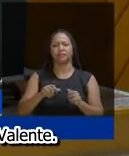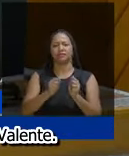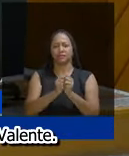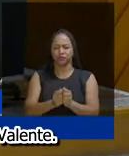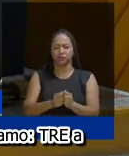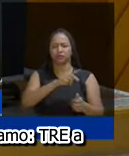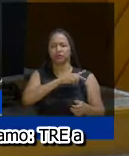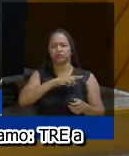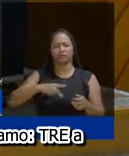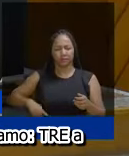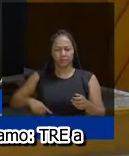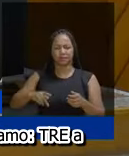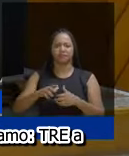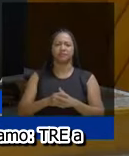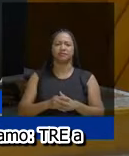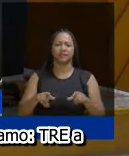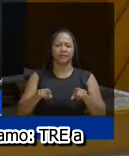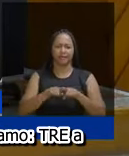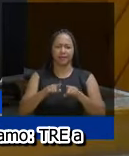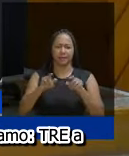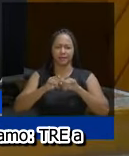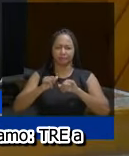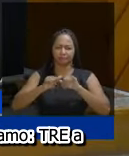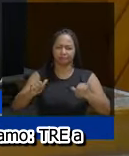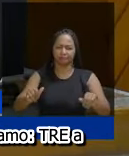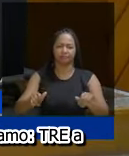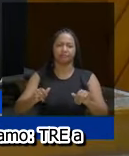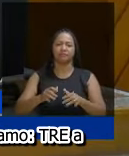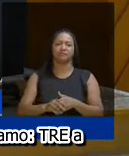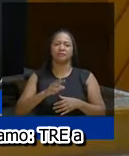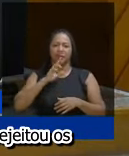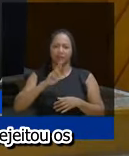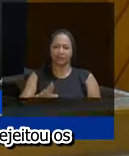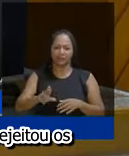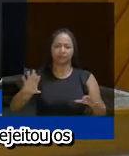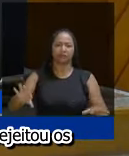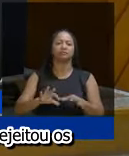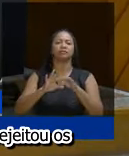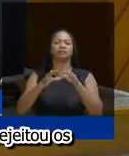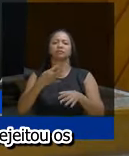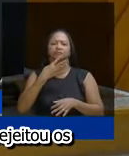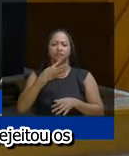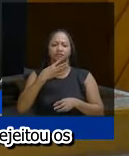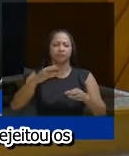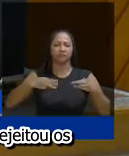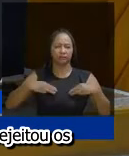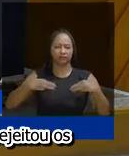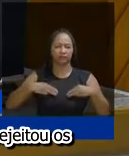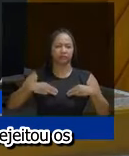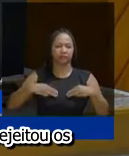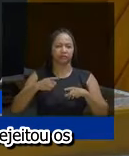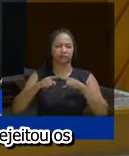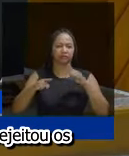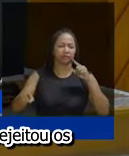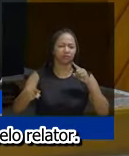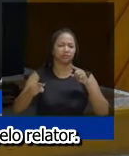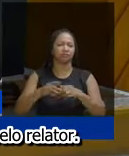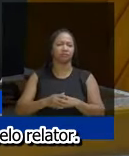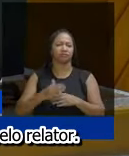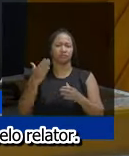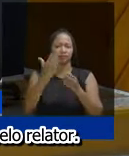Givaldo Valente. Acompanhe, presidente. Eu também acompanho e proclamo o TRE a unanimidade conhecido, no mérito, a unanimidade rejeitou